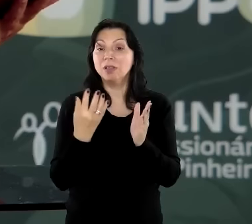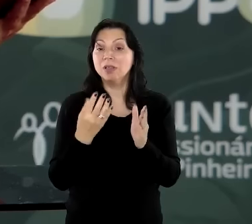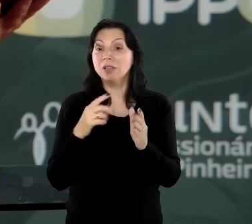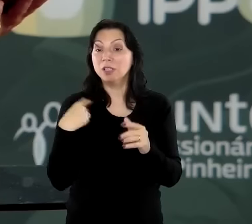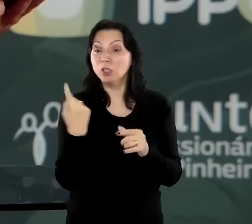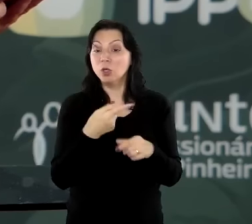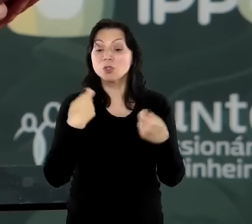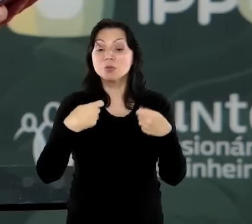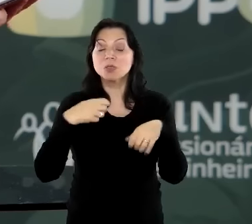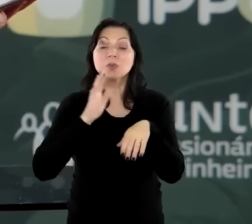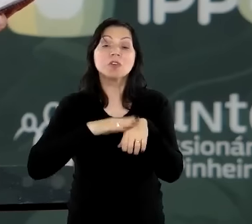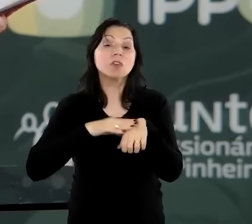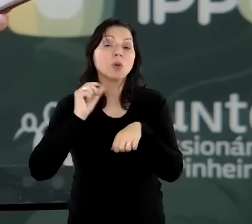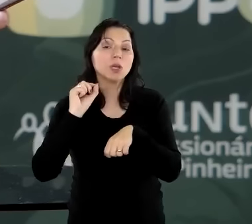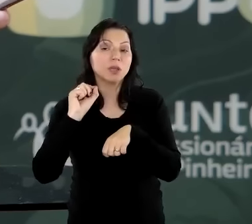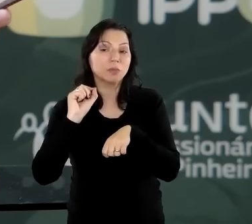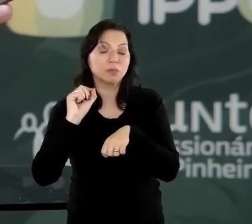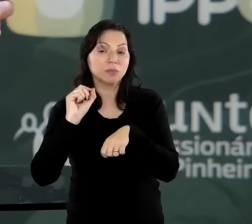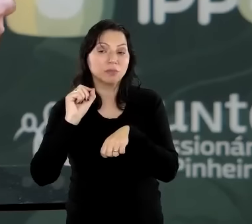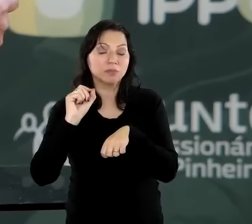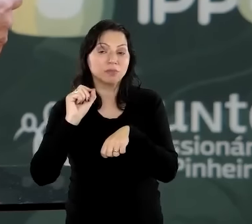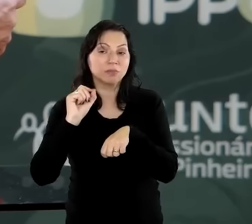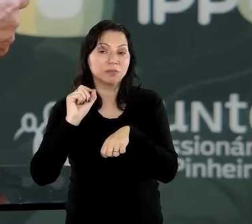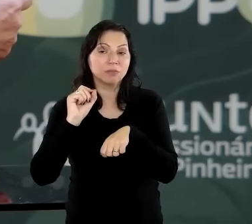O que é que você faz com a exortação?